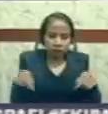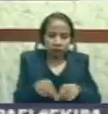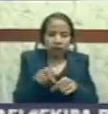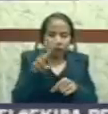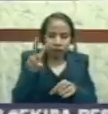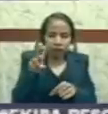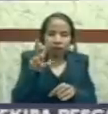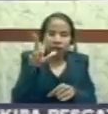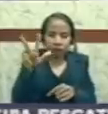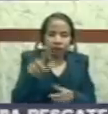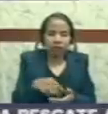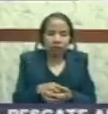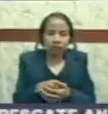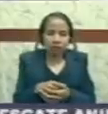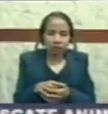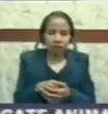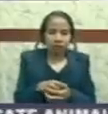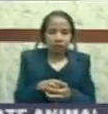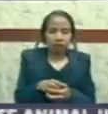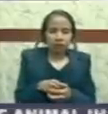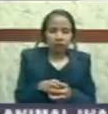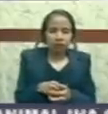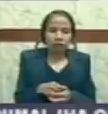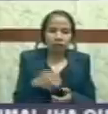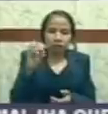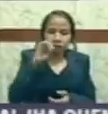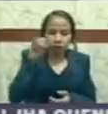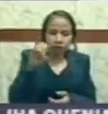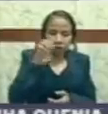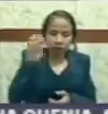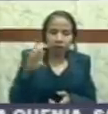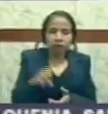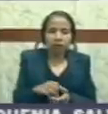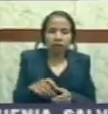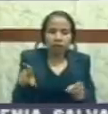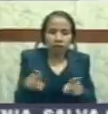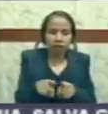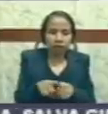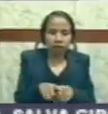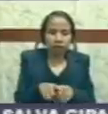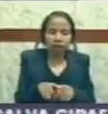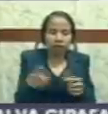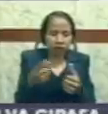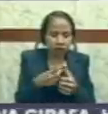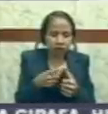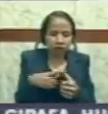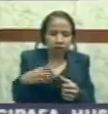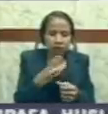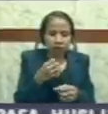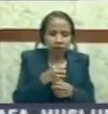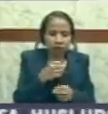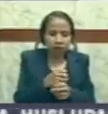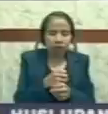tabela 3. Portanto, hoje é da Nenê, foi pela primeira vez e está a baseia